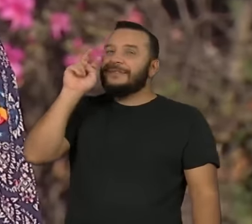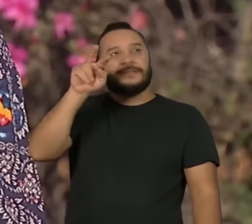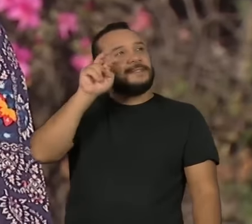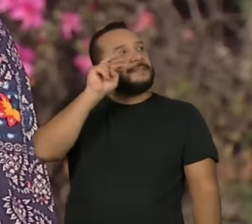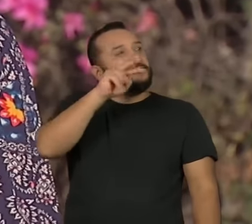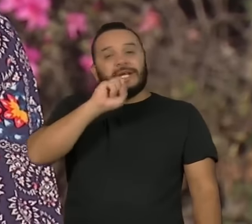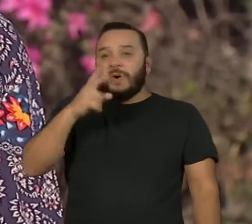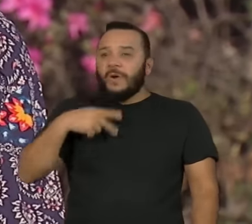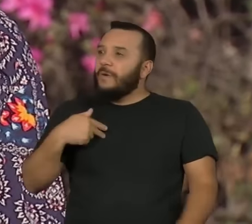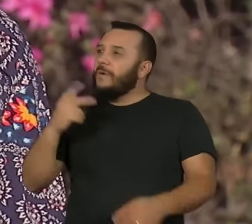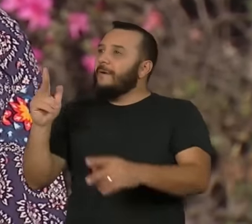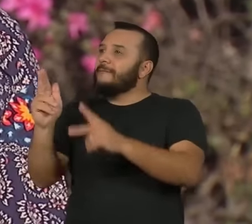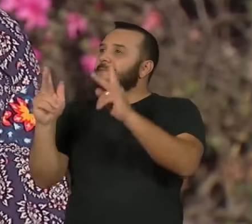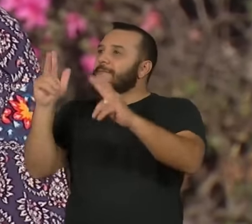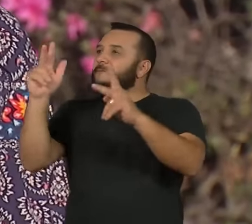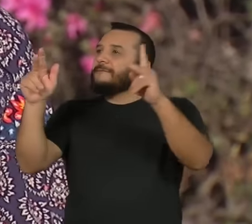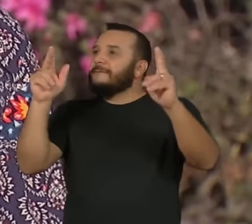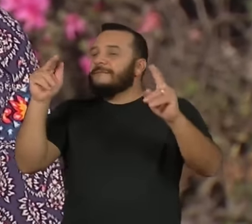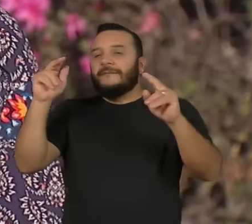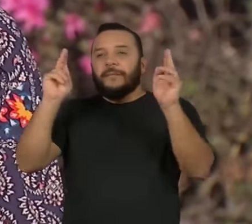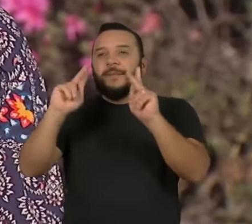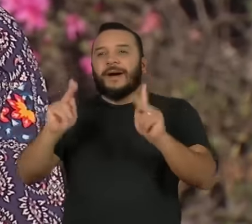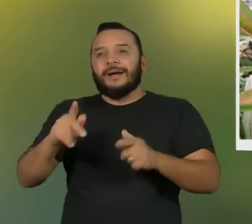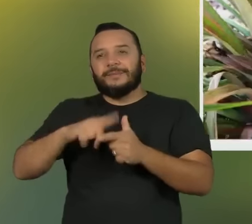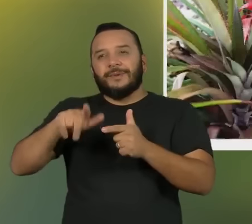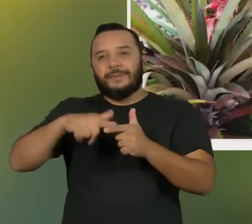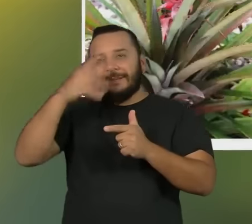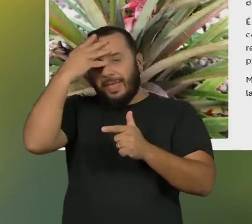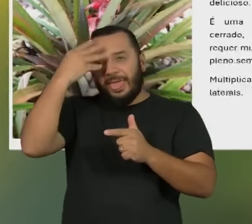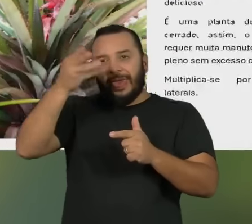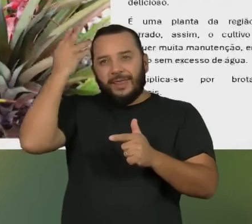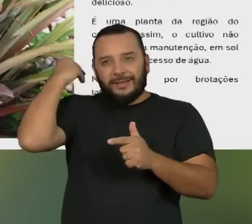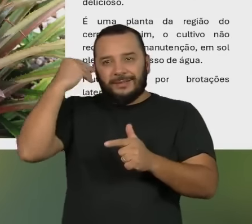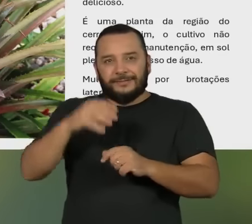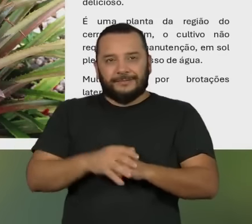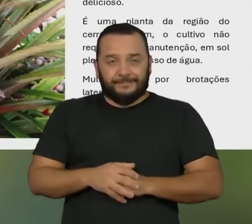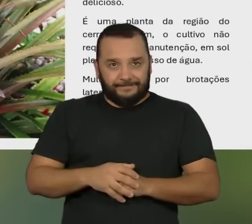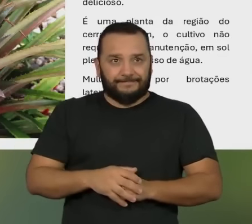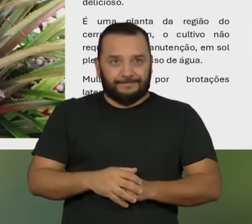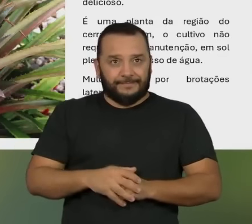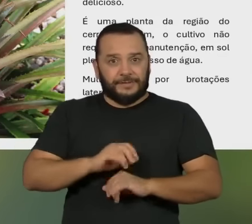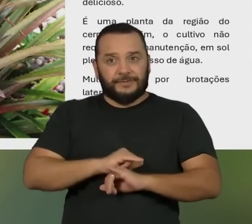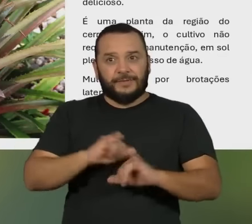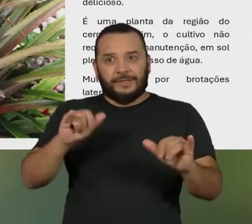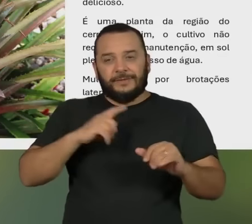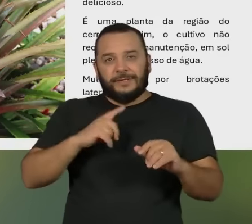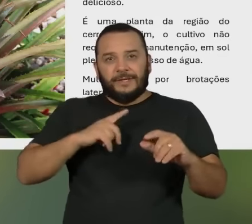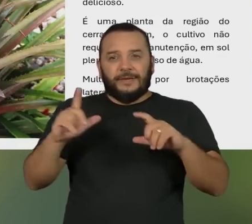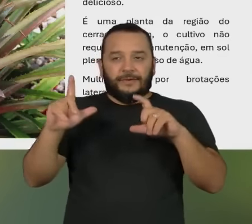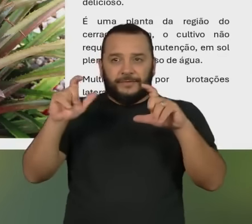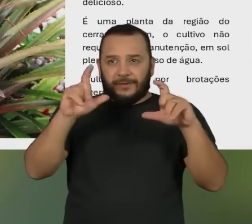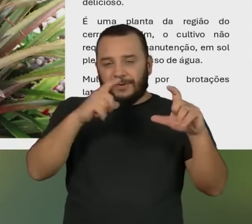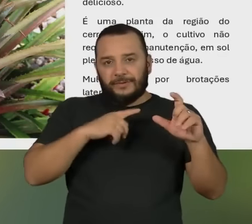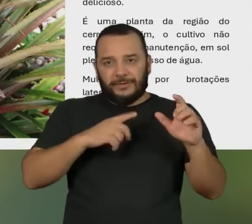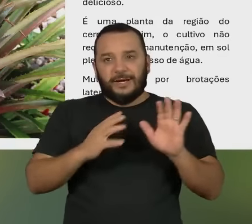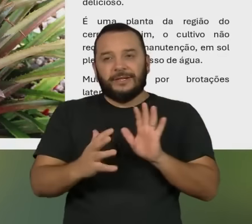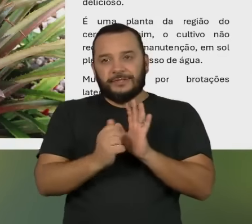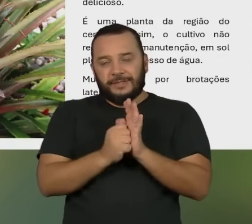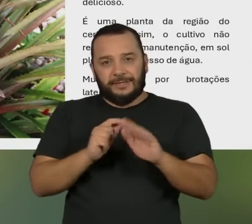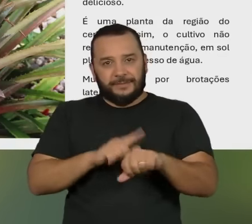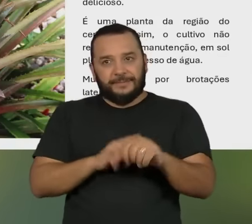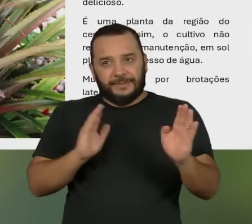planta, ela se esquece um pouco dos problemas dela. A publicação conta com fotos registradas durante o